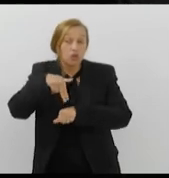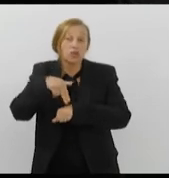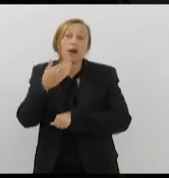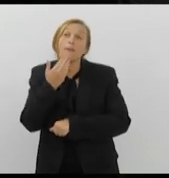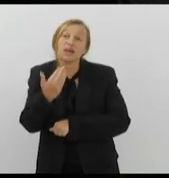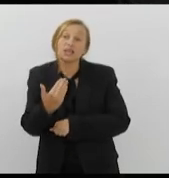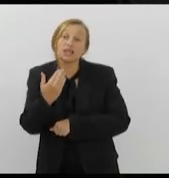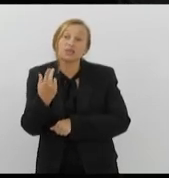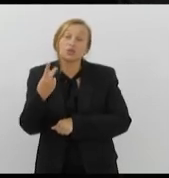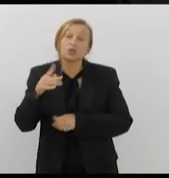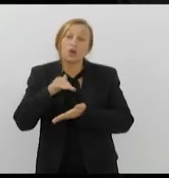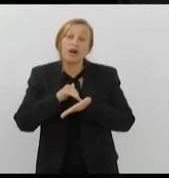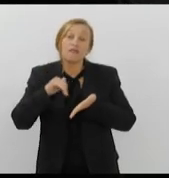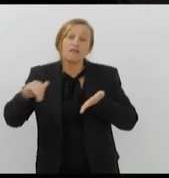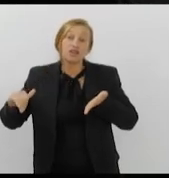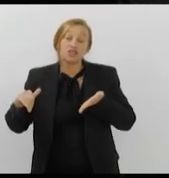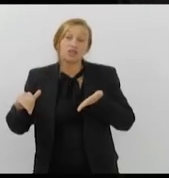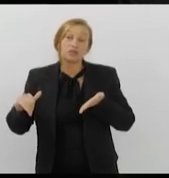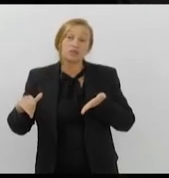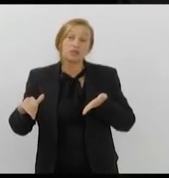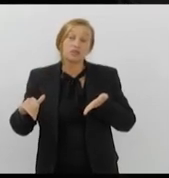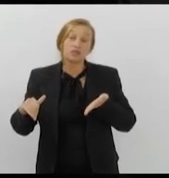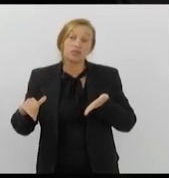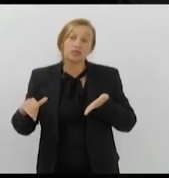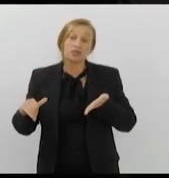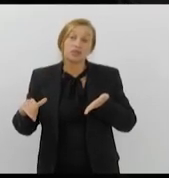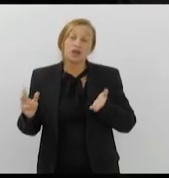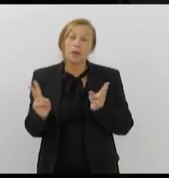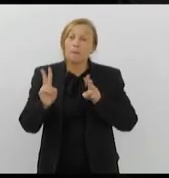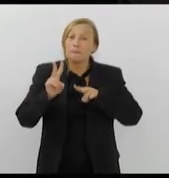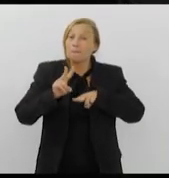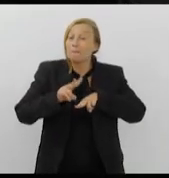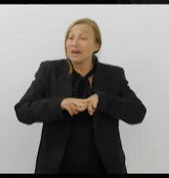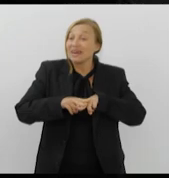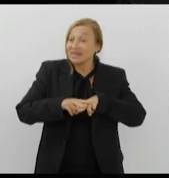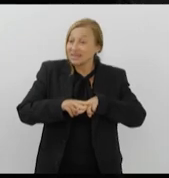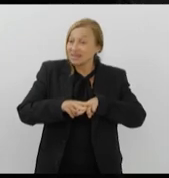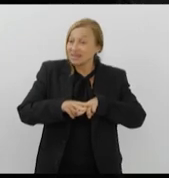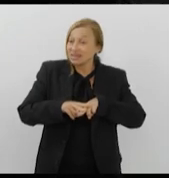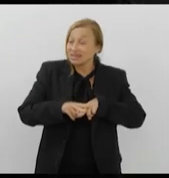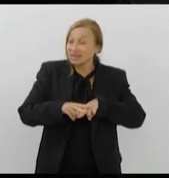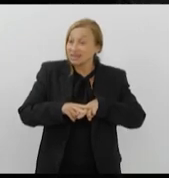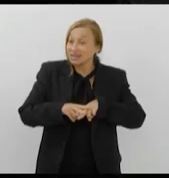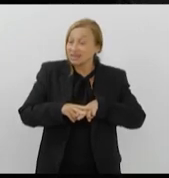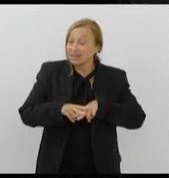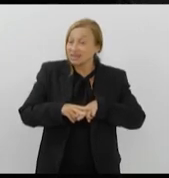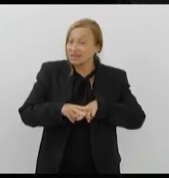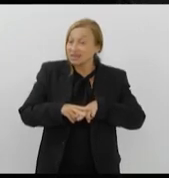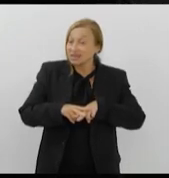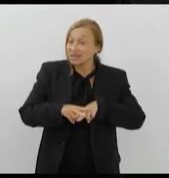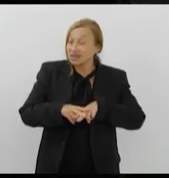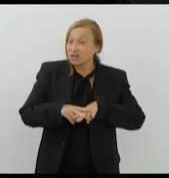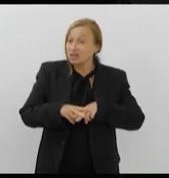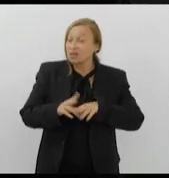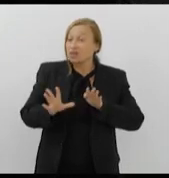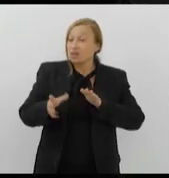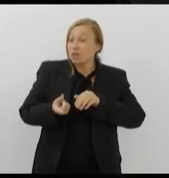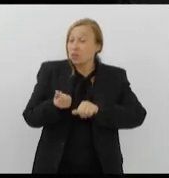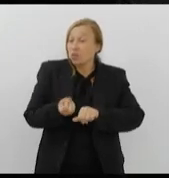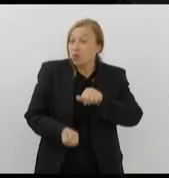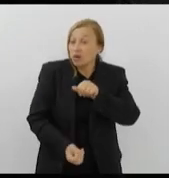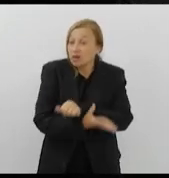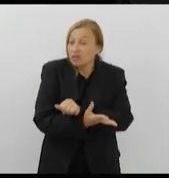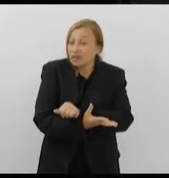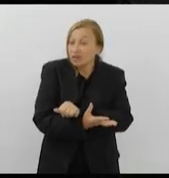o seu afastamento, está pedindo a cassação dos seus direitos políticos, as perdas das funções públicas por corrupção ativa,